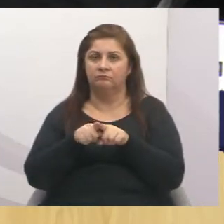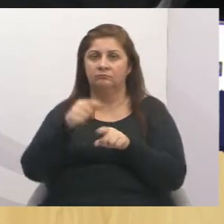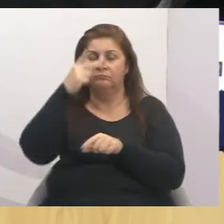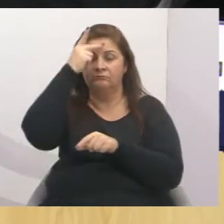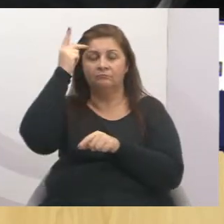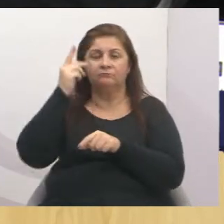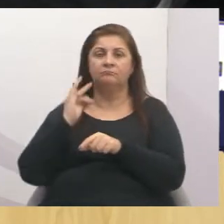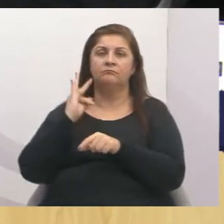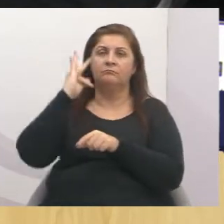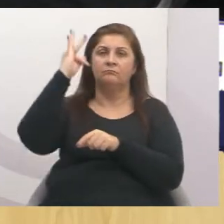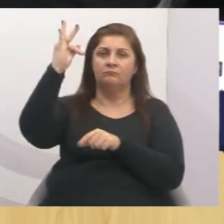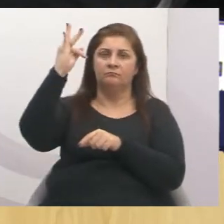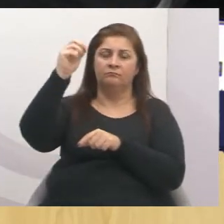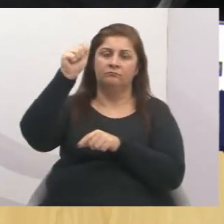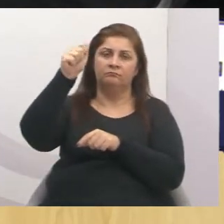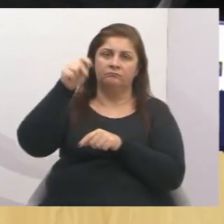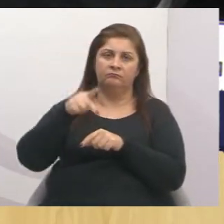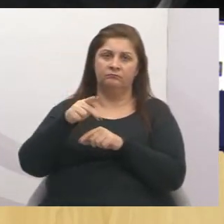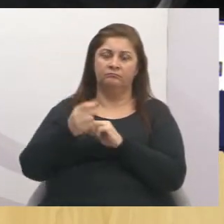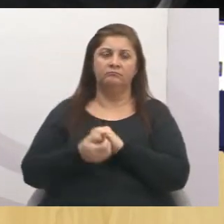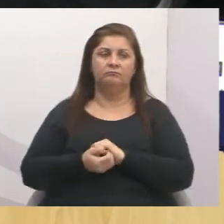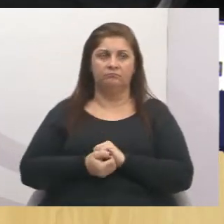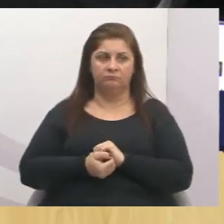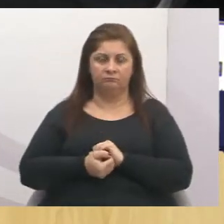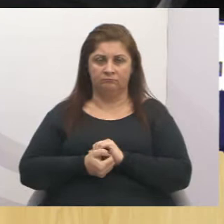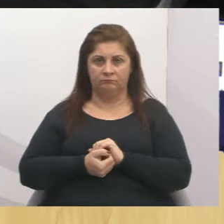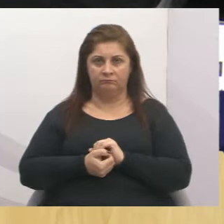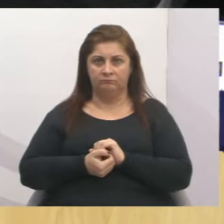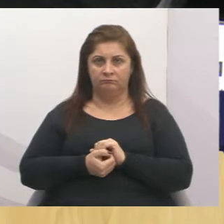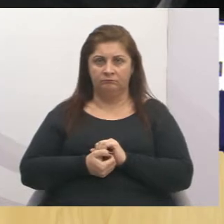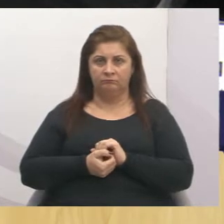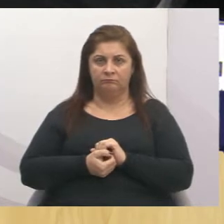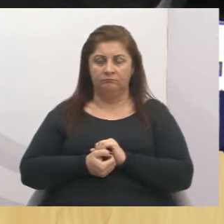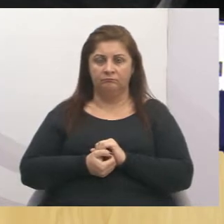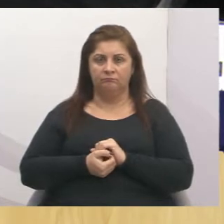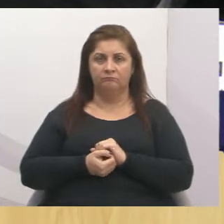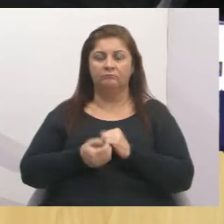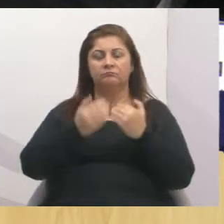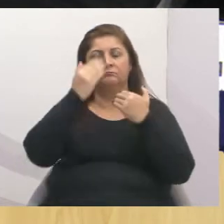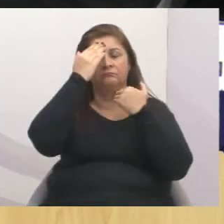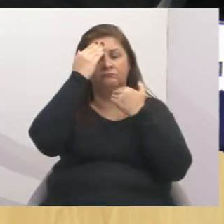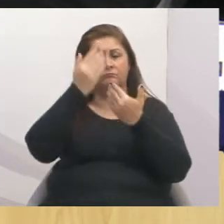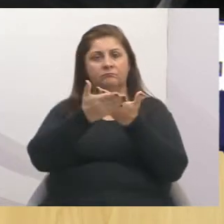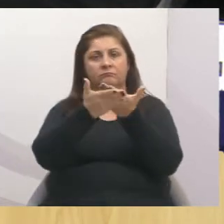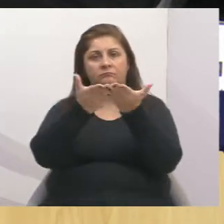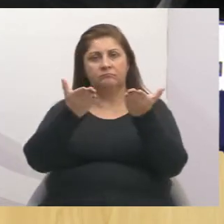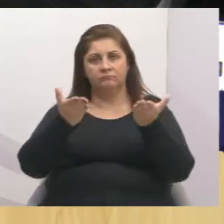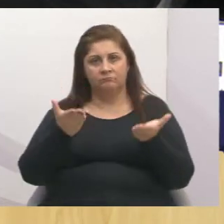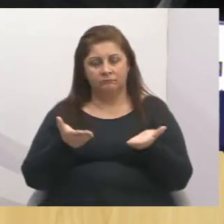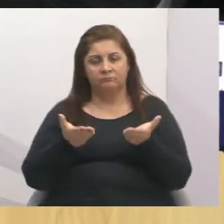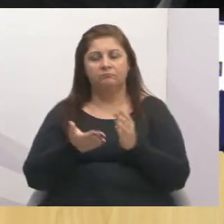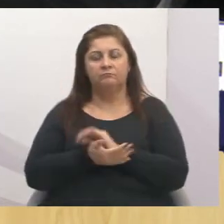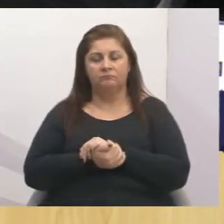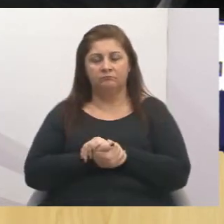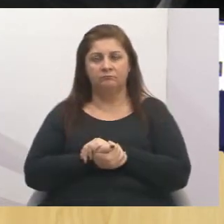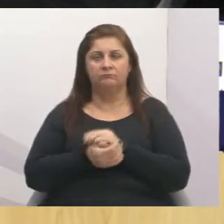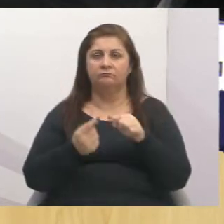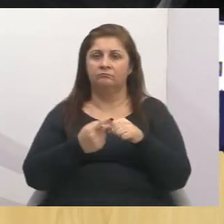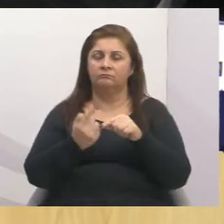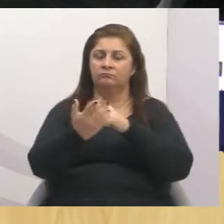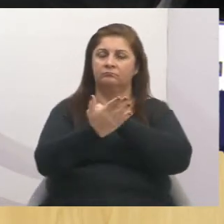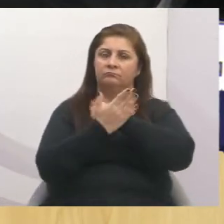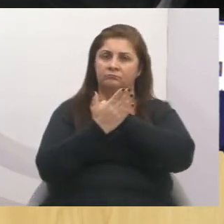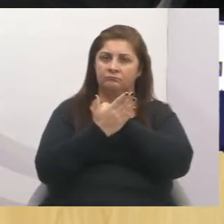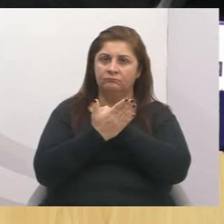dos futuros aposentados também. Tá? Então, agradecer a todos vocês pela colaboração,